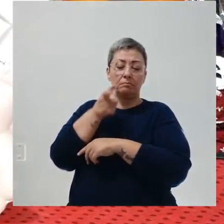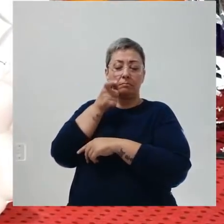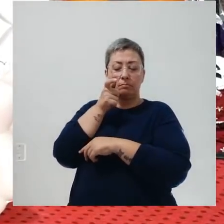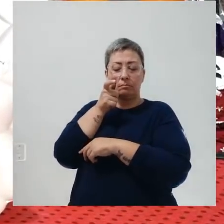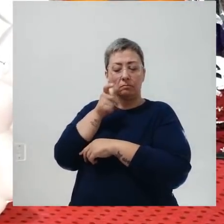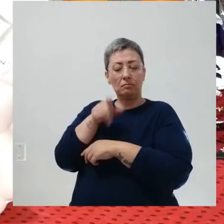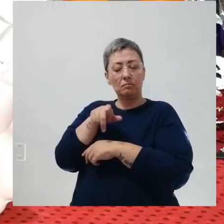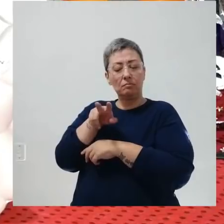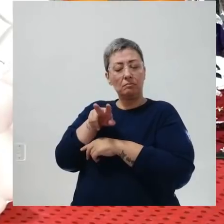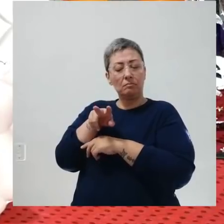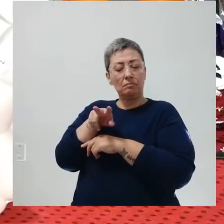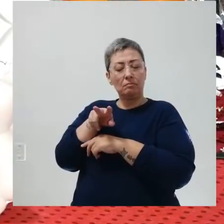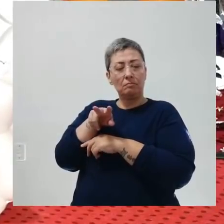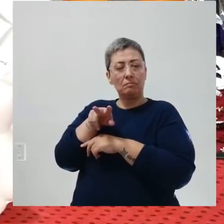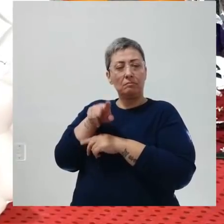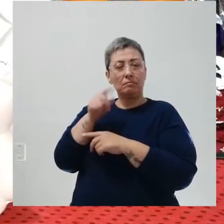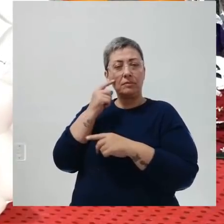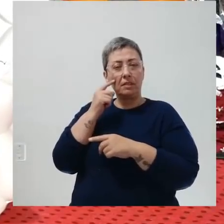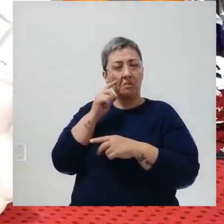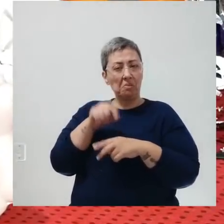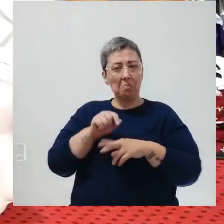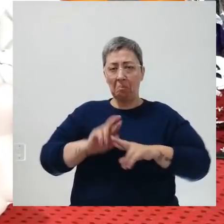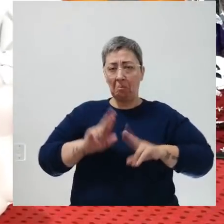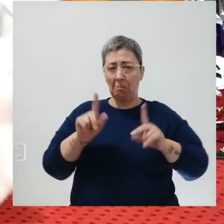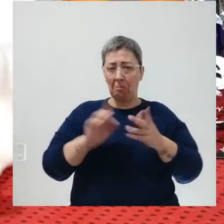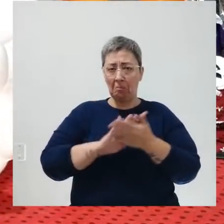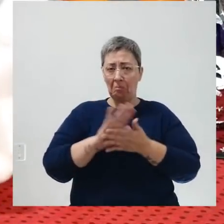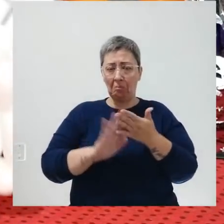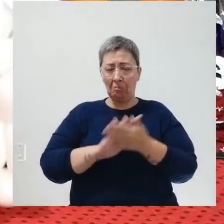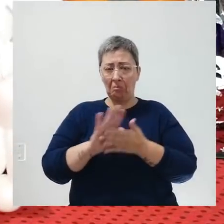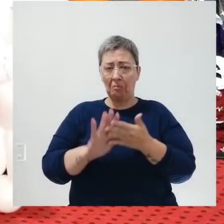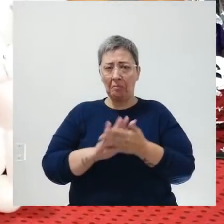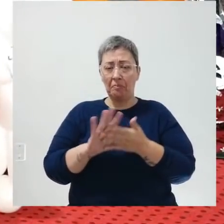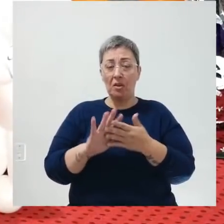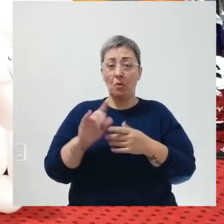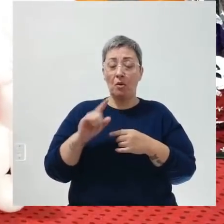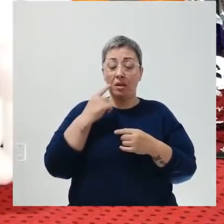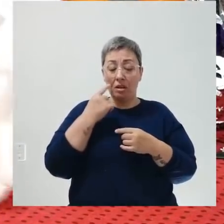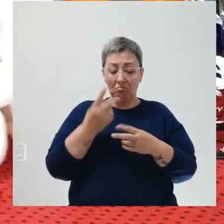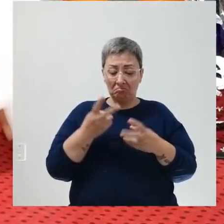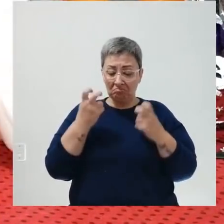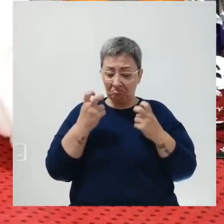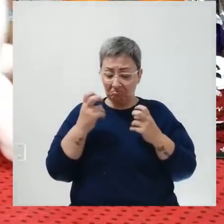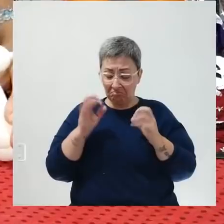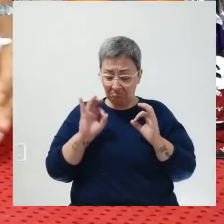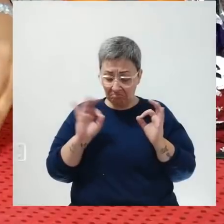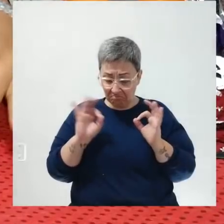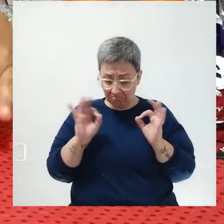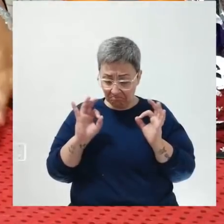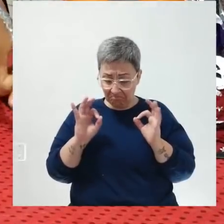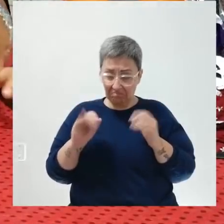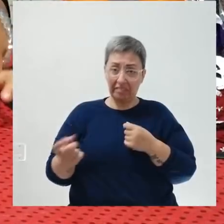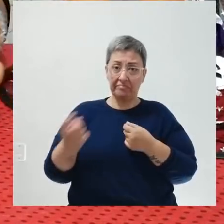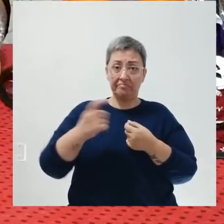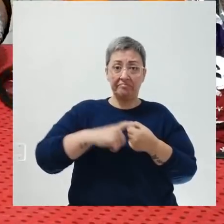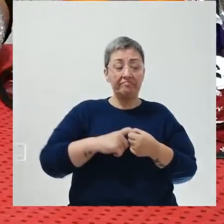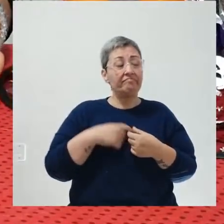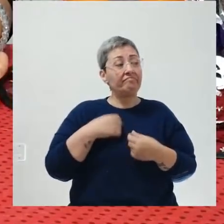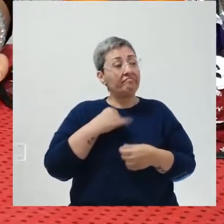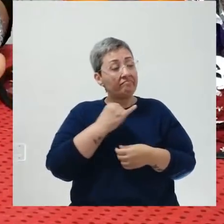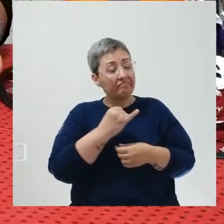observando para ver que realmente não tinha diferença nenhuma. E quando ele percebeu que não tinha, voltou